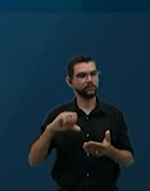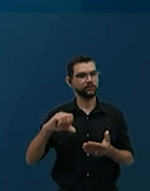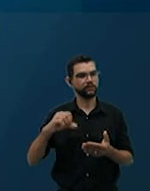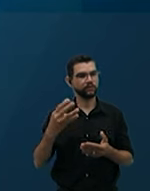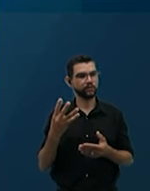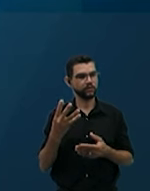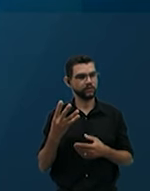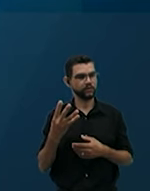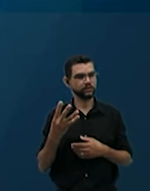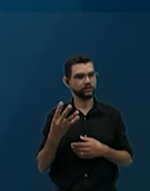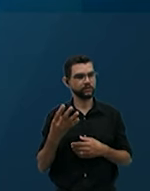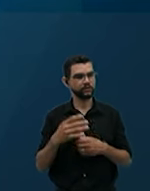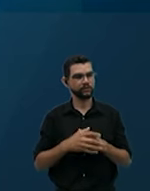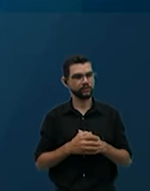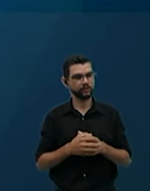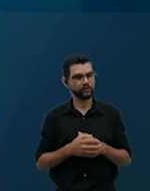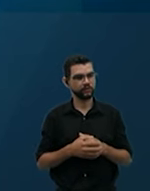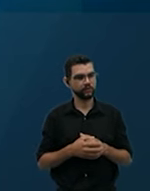Comento que